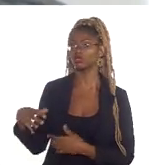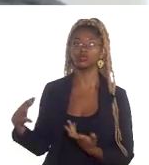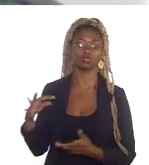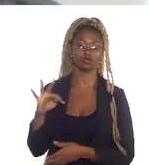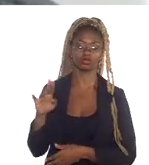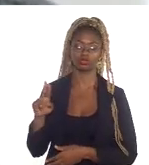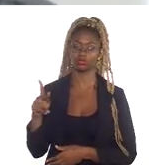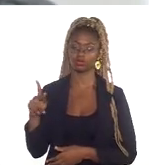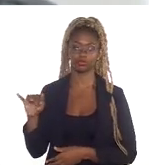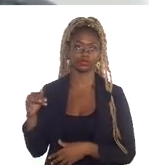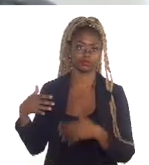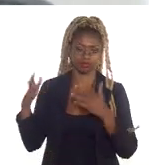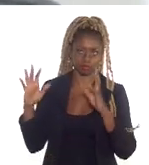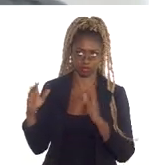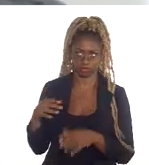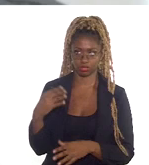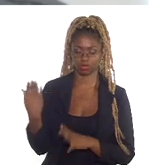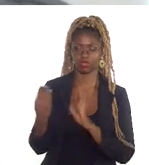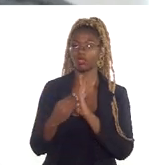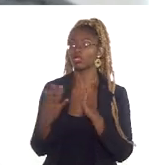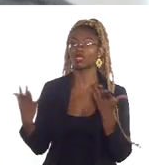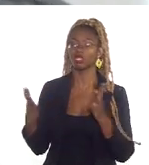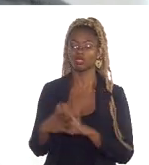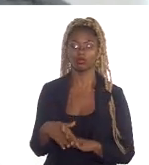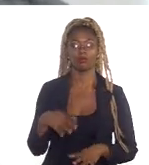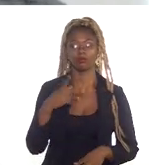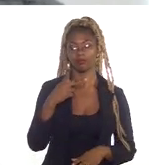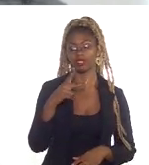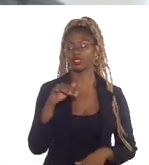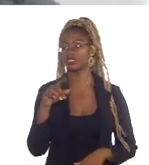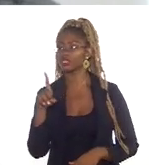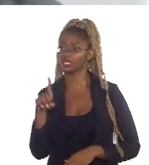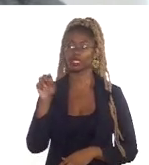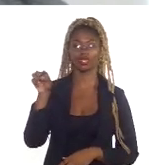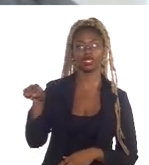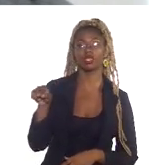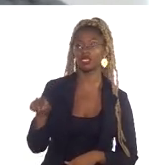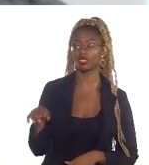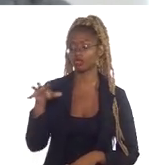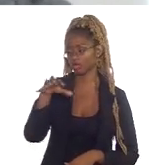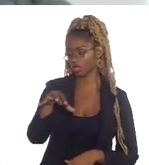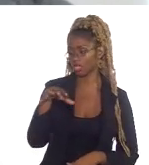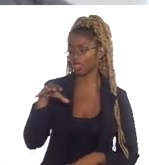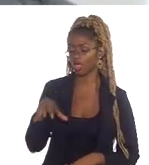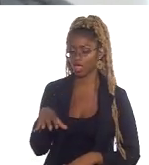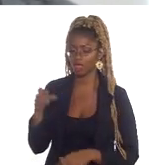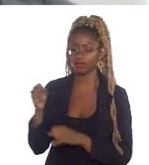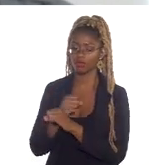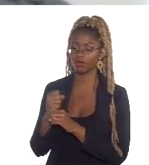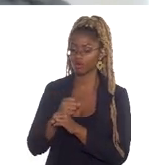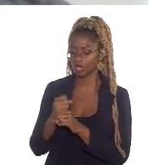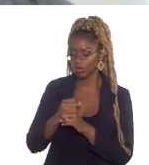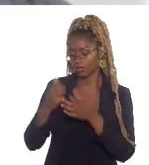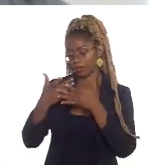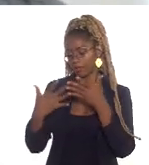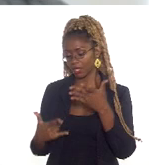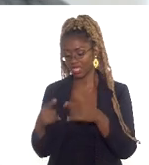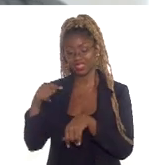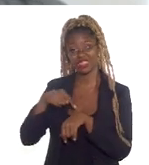tá? Enfim, P&D do campo de Marlim Sul. No ano tal, ou seja, especificou o